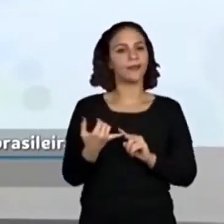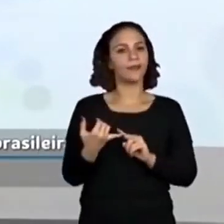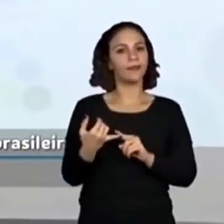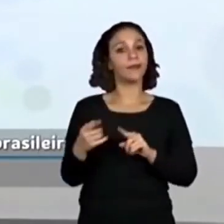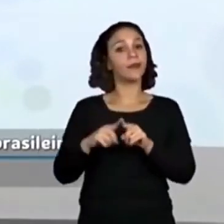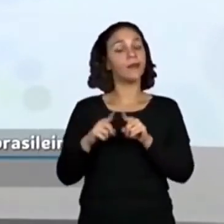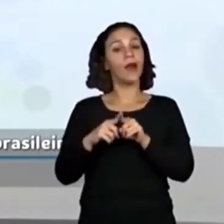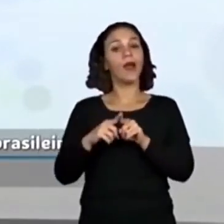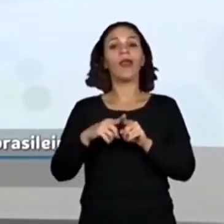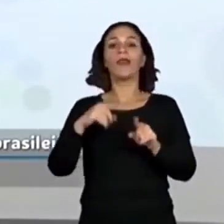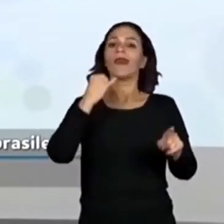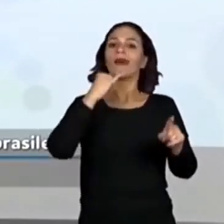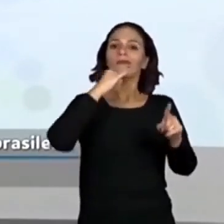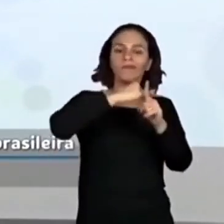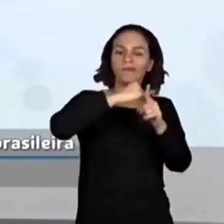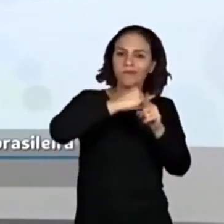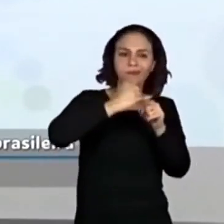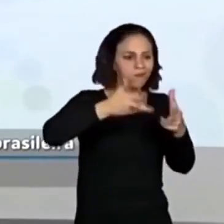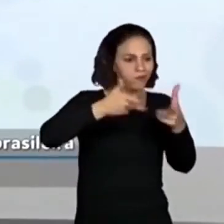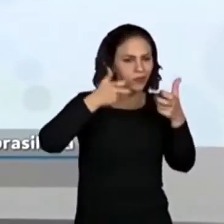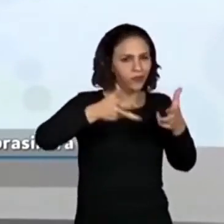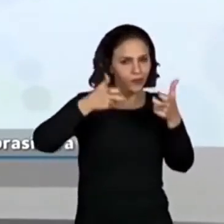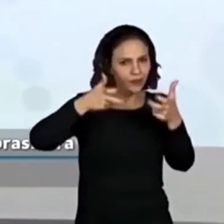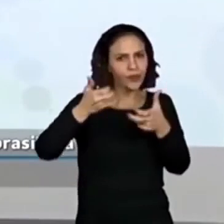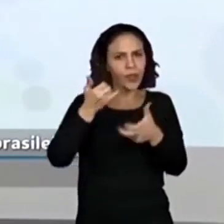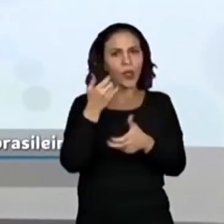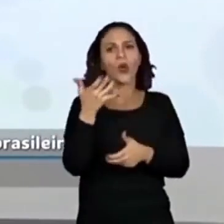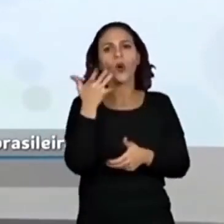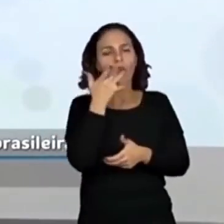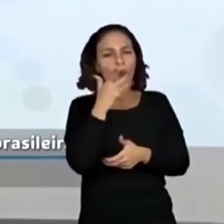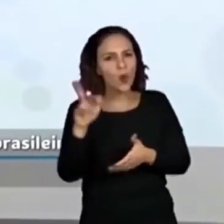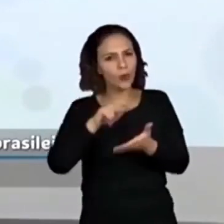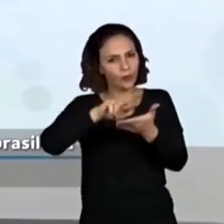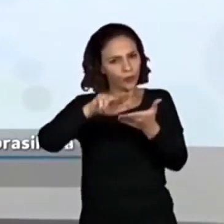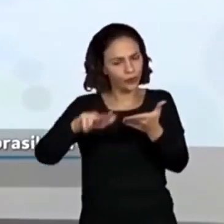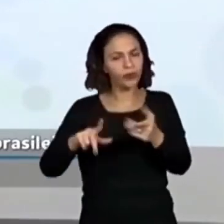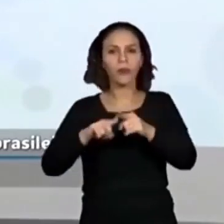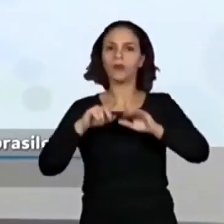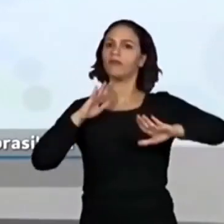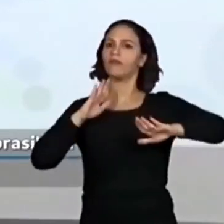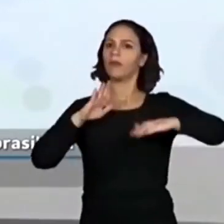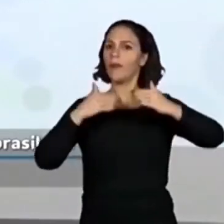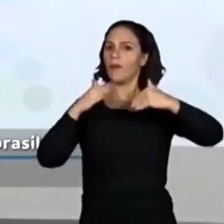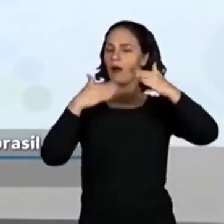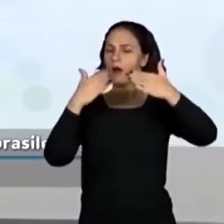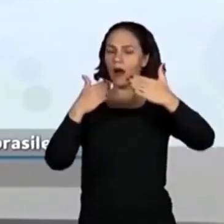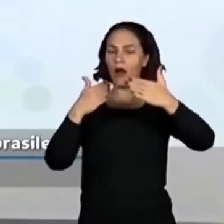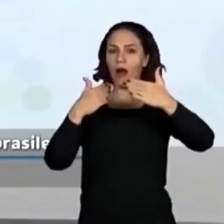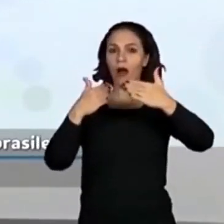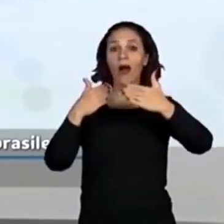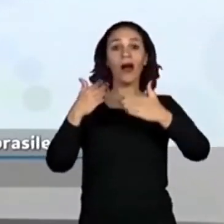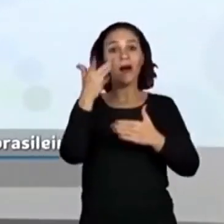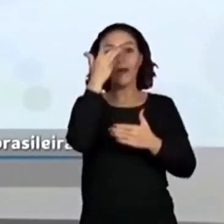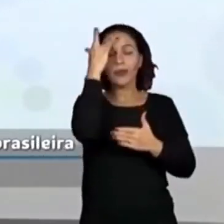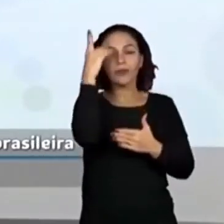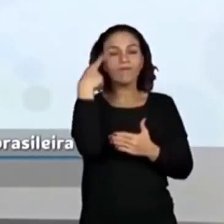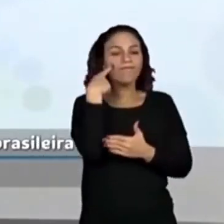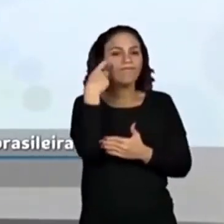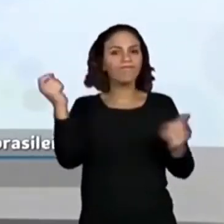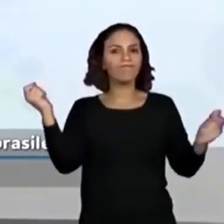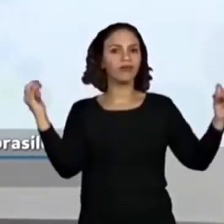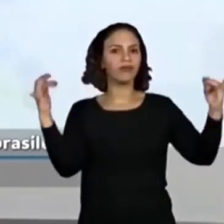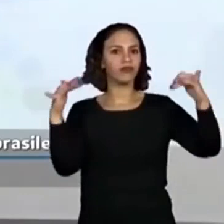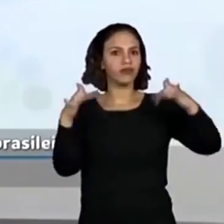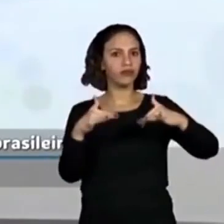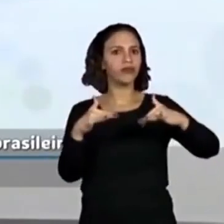Depois, a mineração também foi outra atividade bastante desenvolvida e que atraiu muito interesse. Tanto